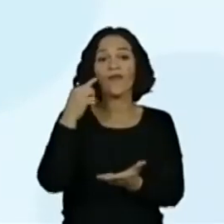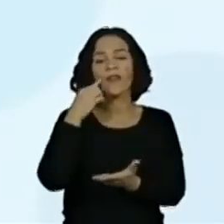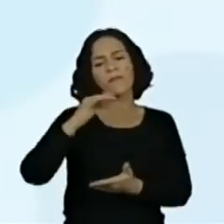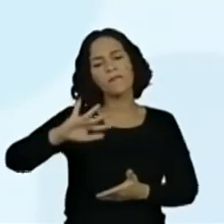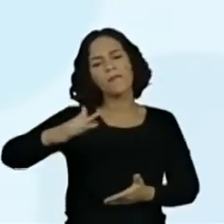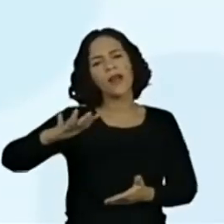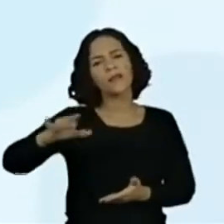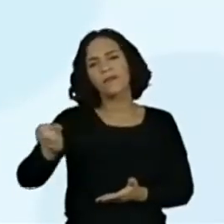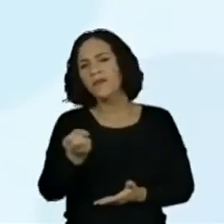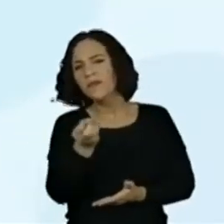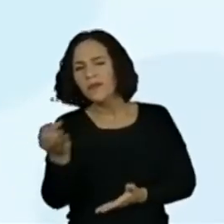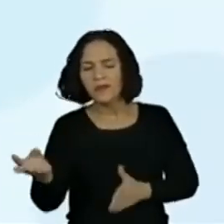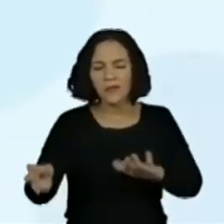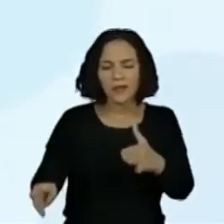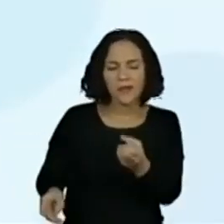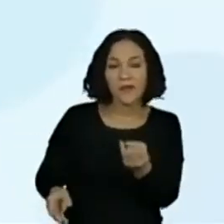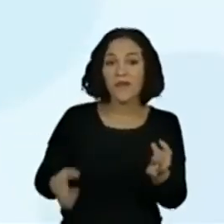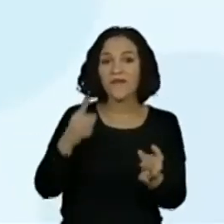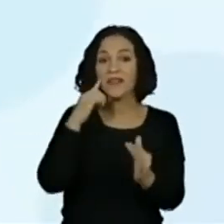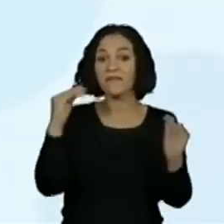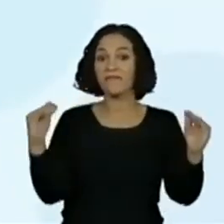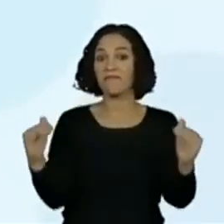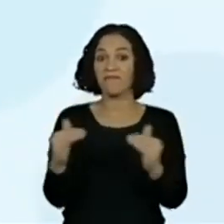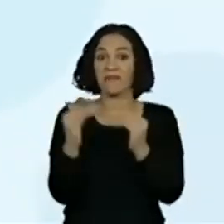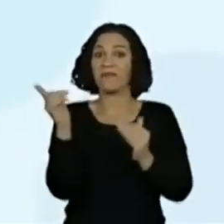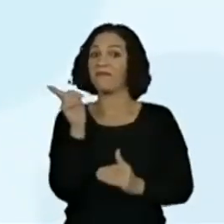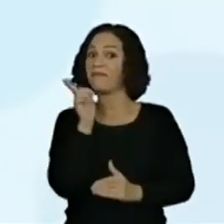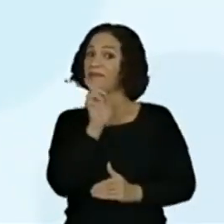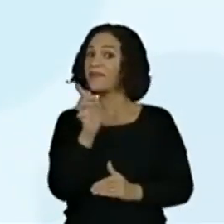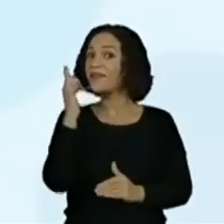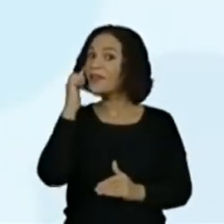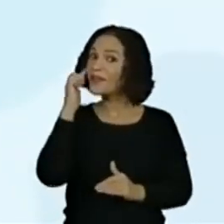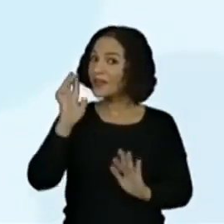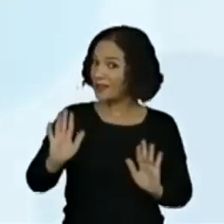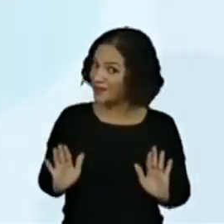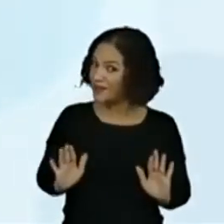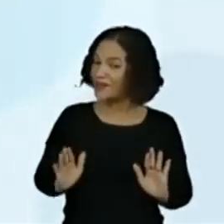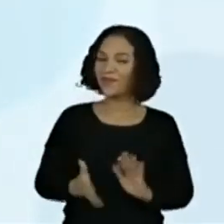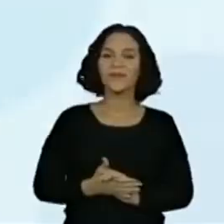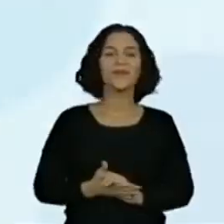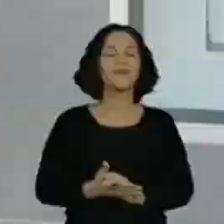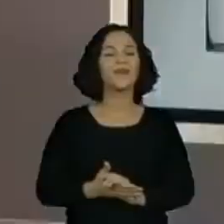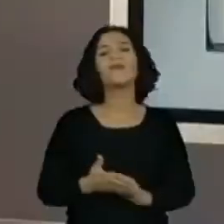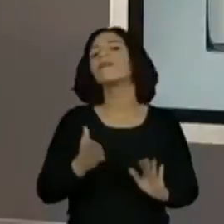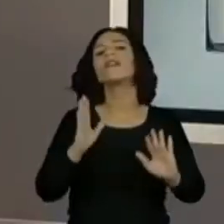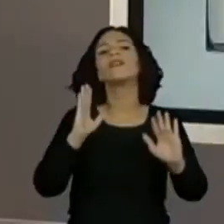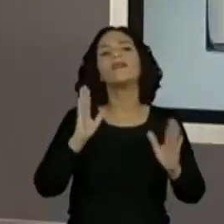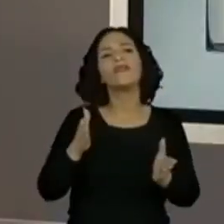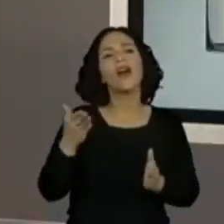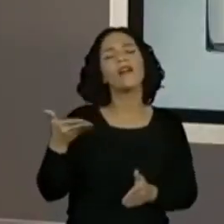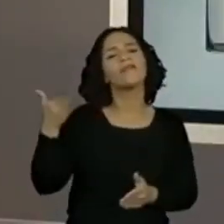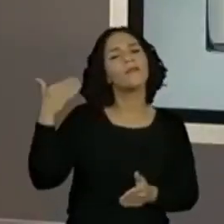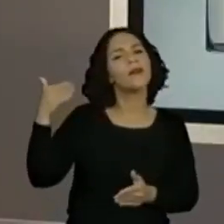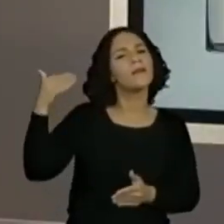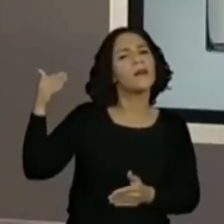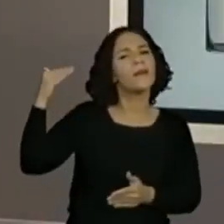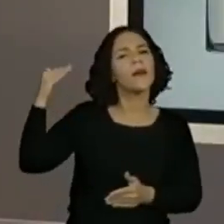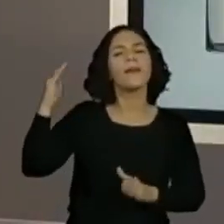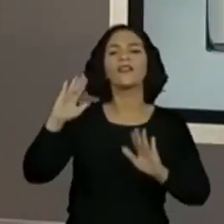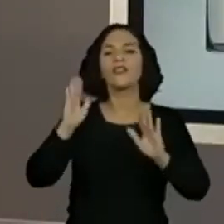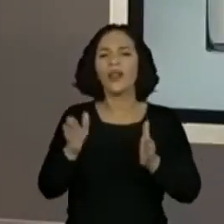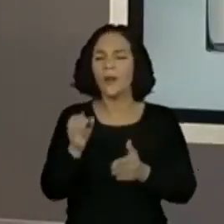confirmar se a gente chegou ali próximo, se a gente contou próximo. Como a gente já está trabalhando bastante tempo